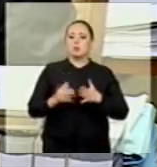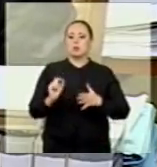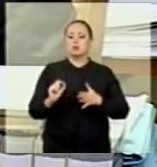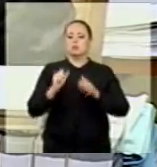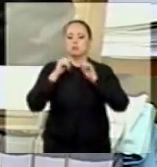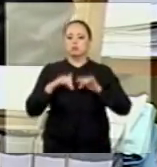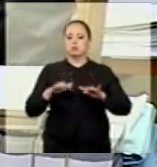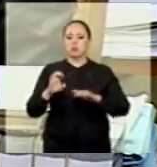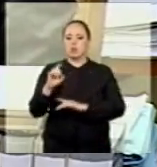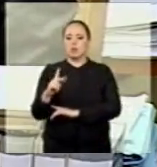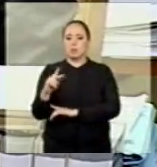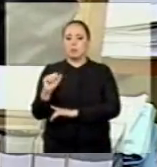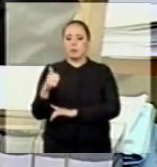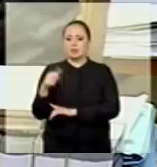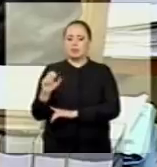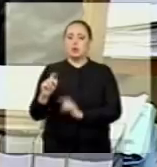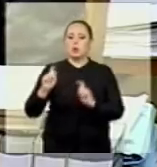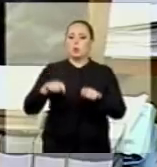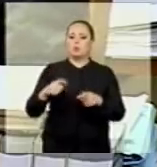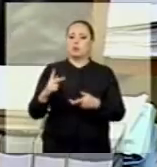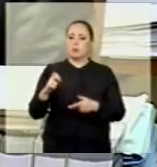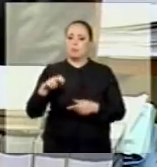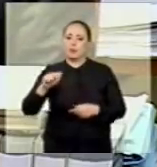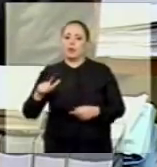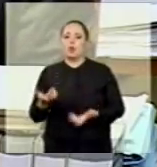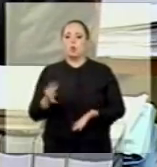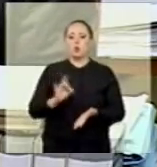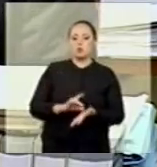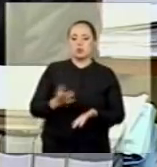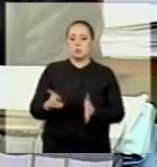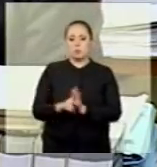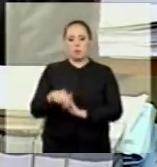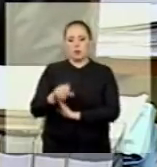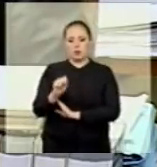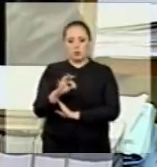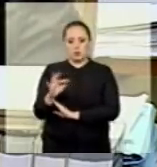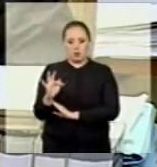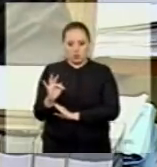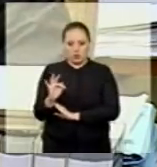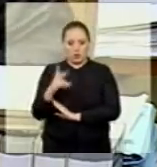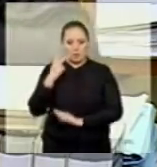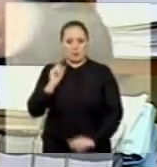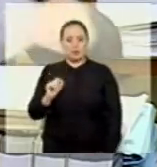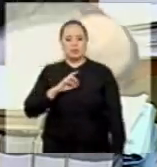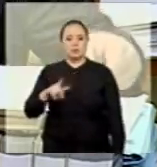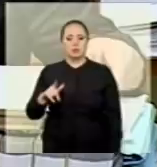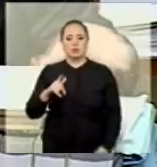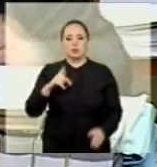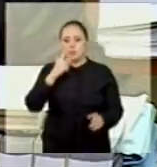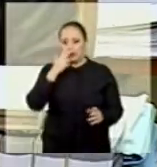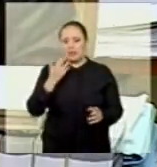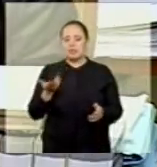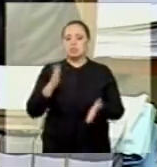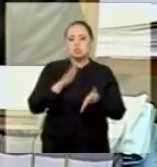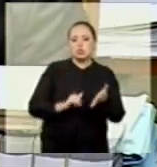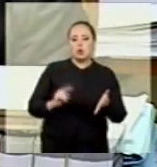expansão indevida da competência penal originária desta Corte Suprema, para que não se transgrida um